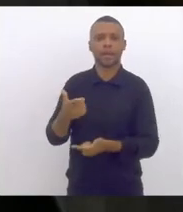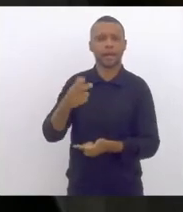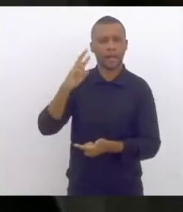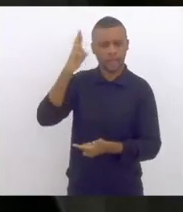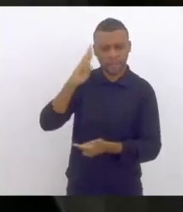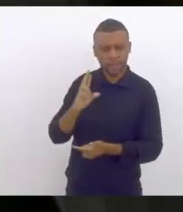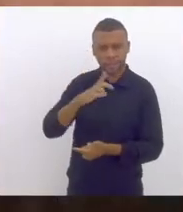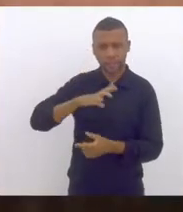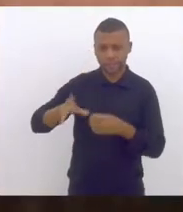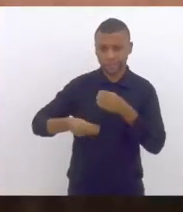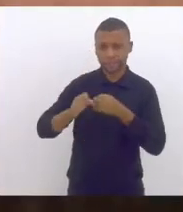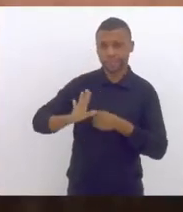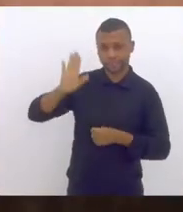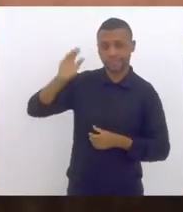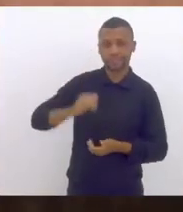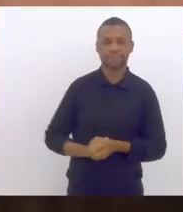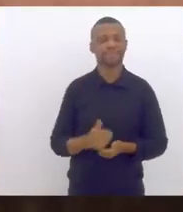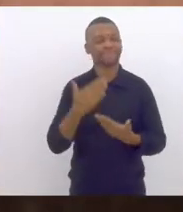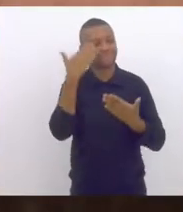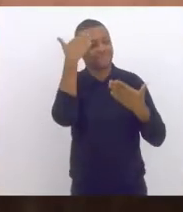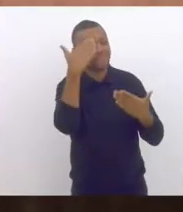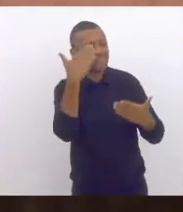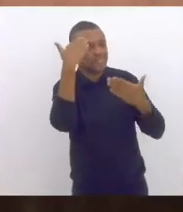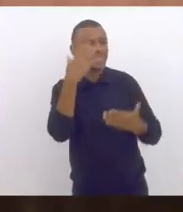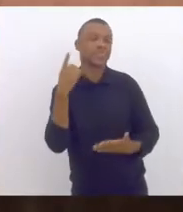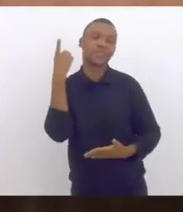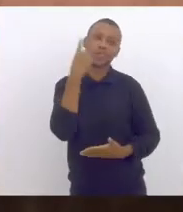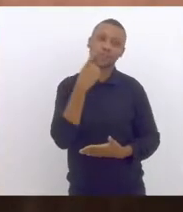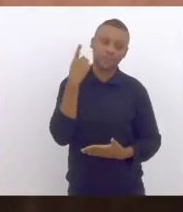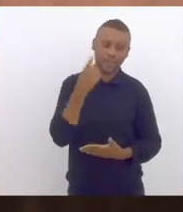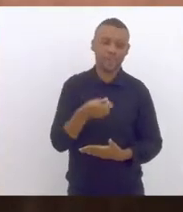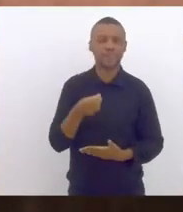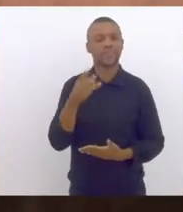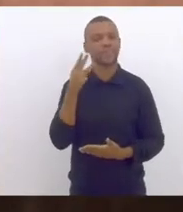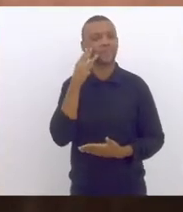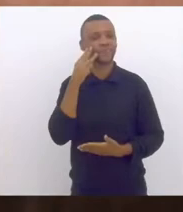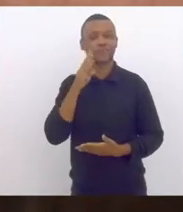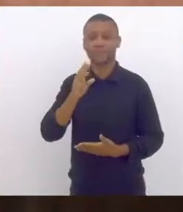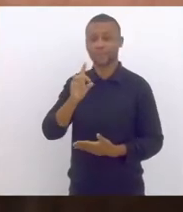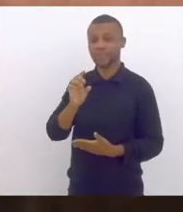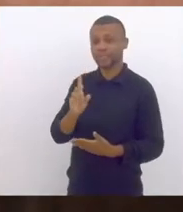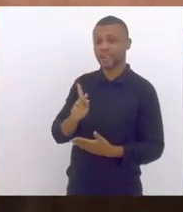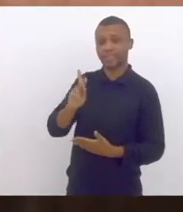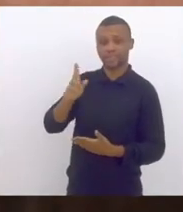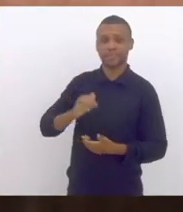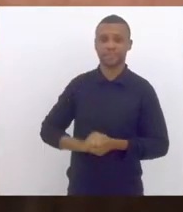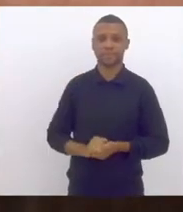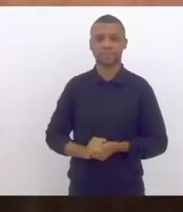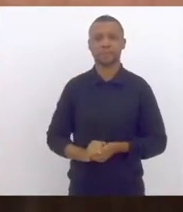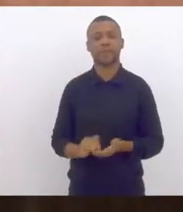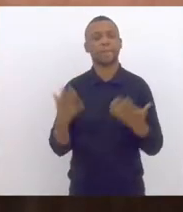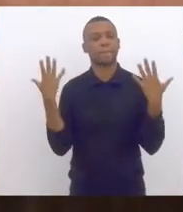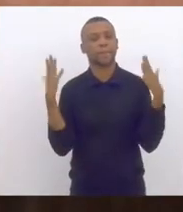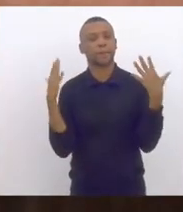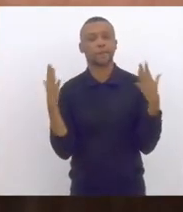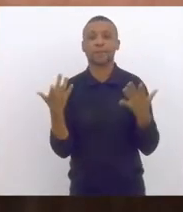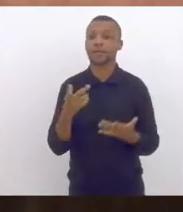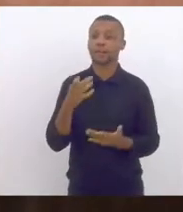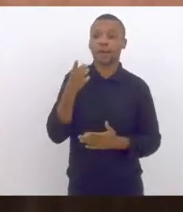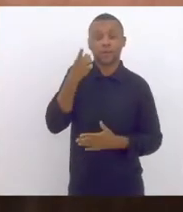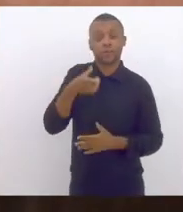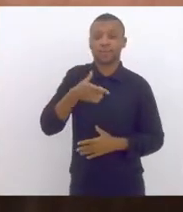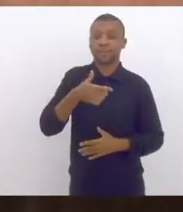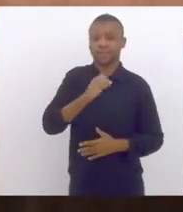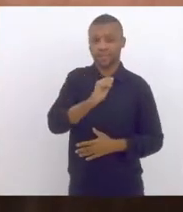Por favor, claro. Sim, senhor. Obrigada, deputado Valdeque. Parabenizar ao deputado André Siciliano